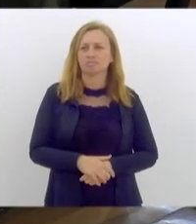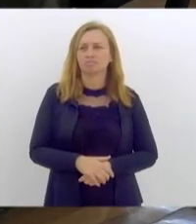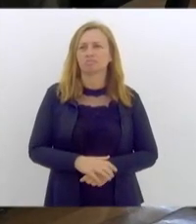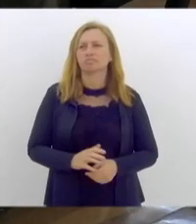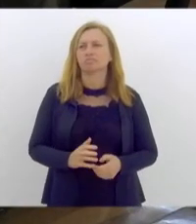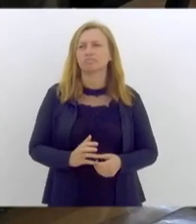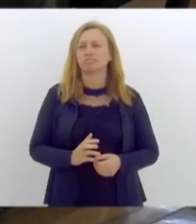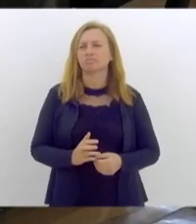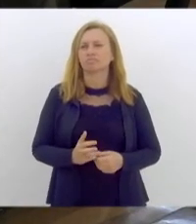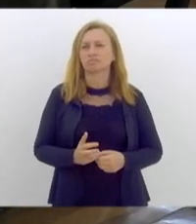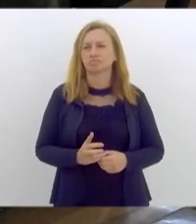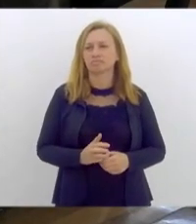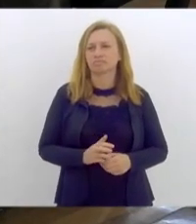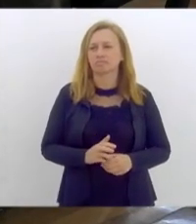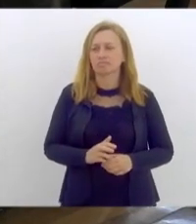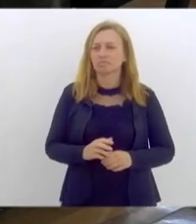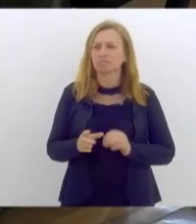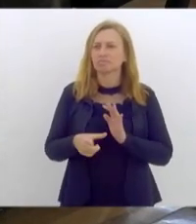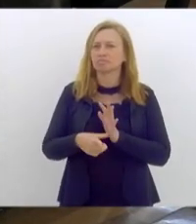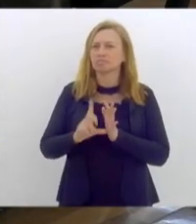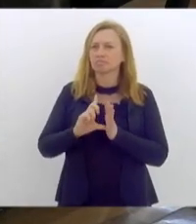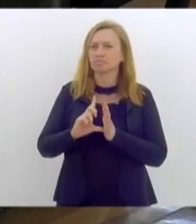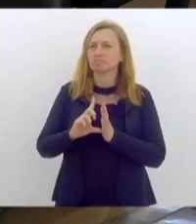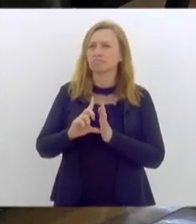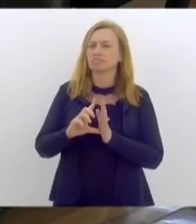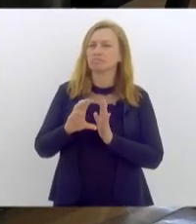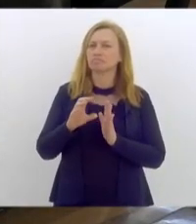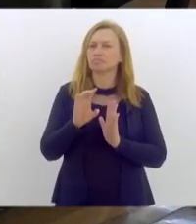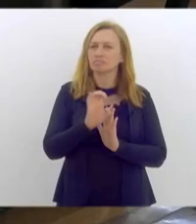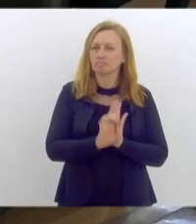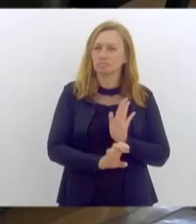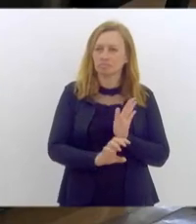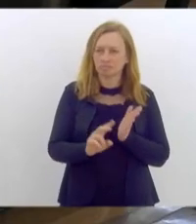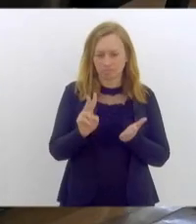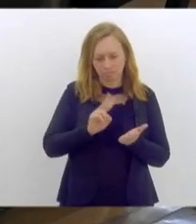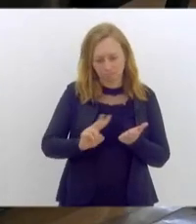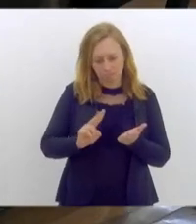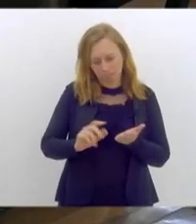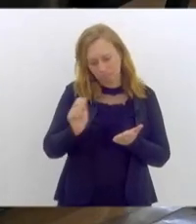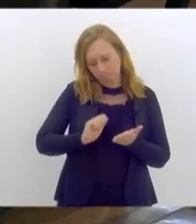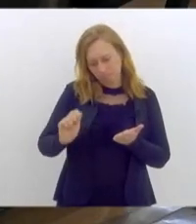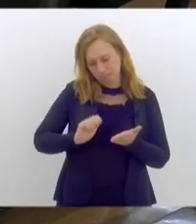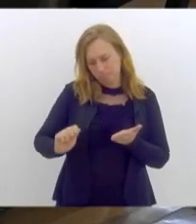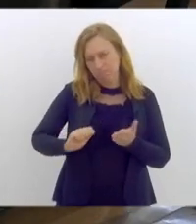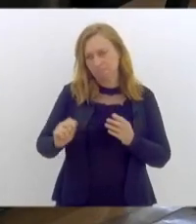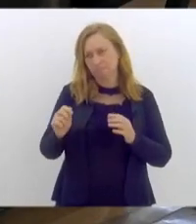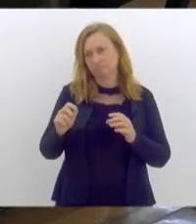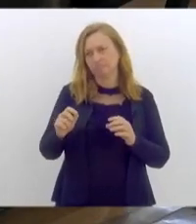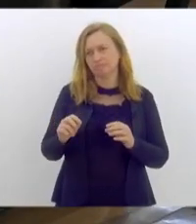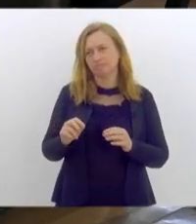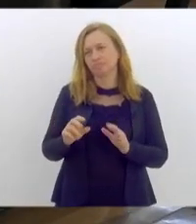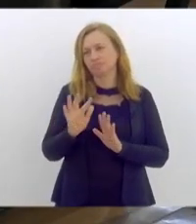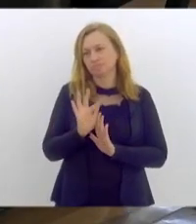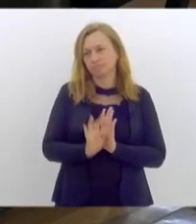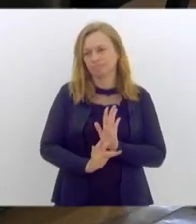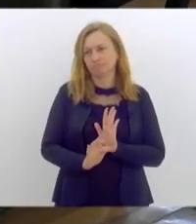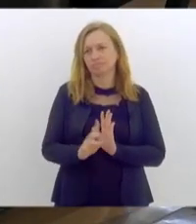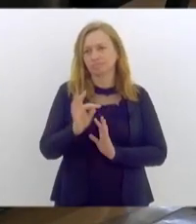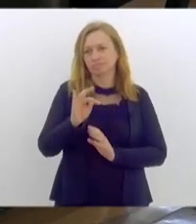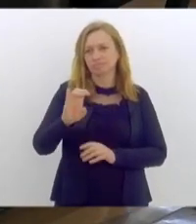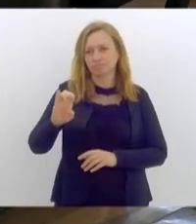questão do é porque antes de eu ir para as emendas fui anotando no texto tudo que é do TSE a gente já